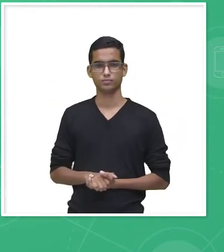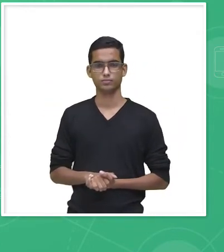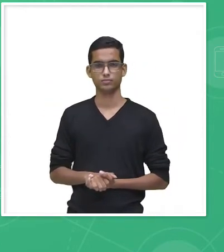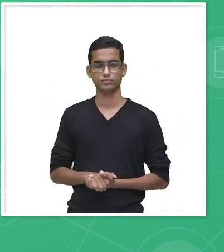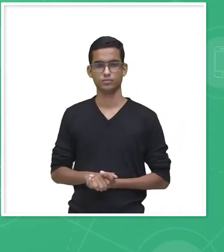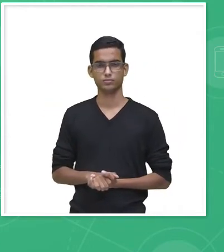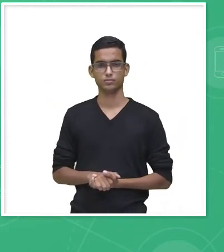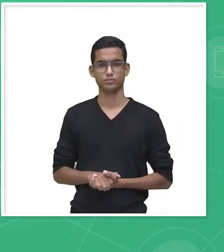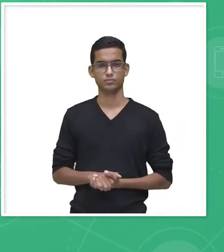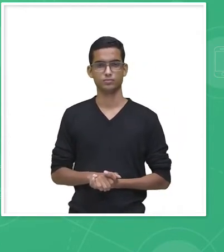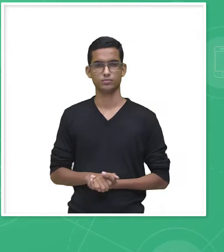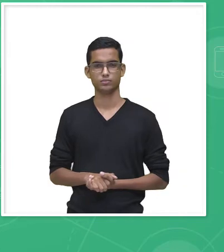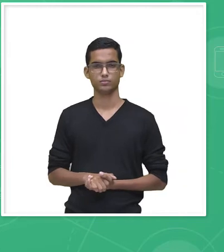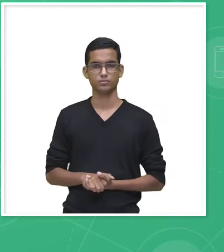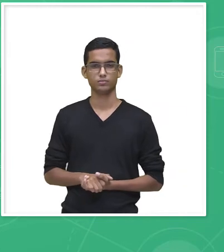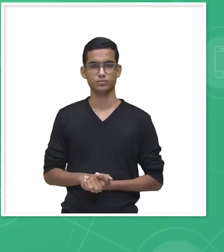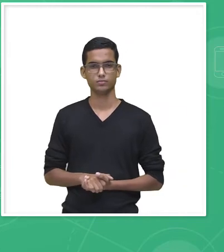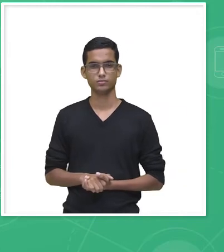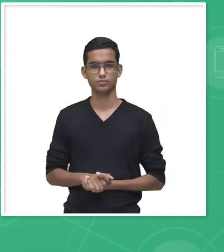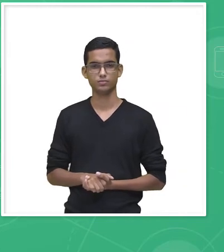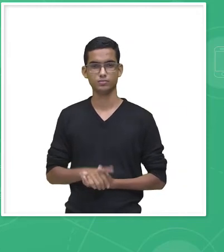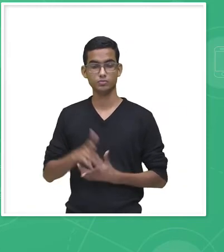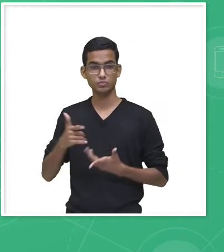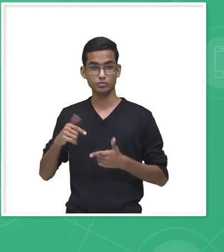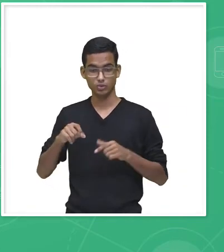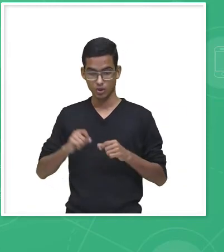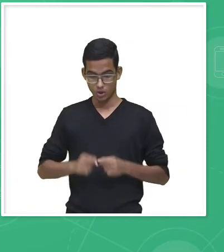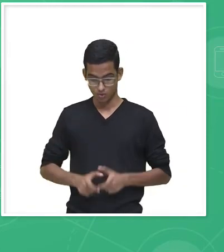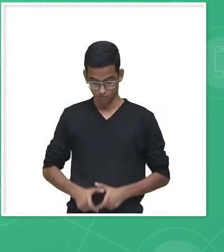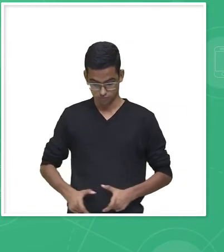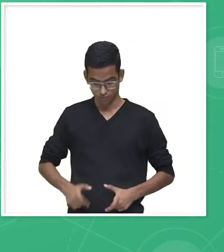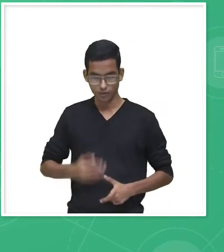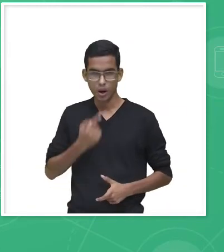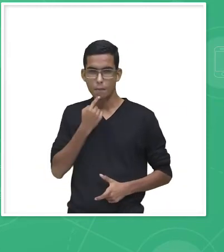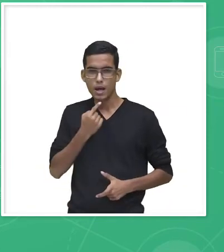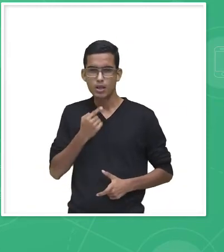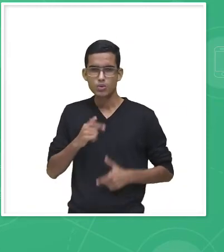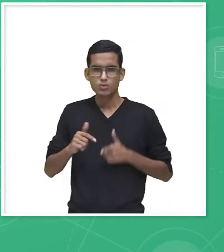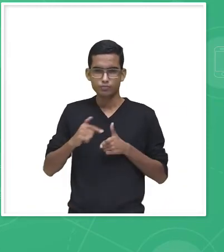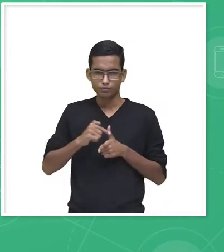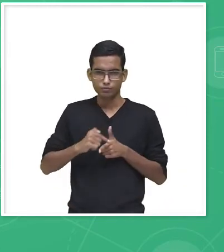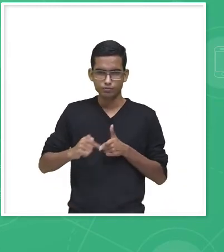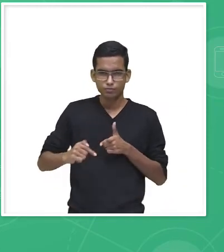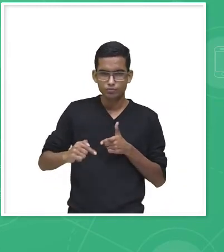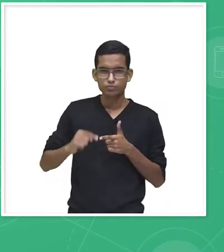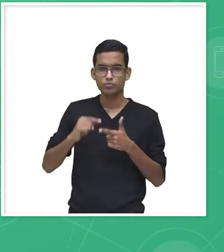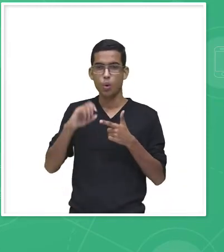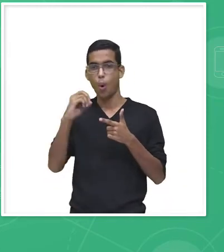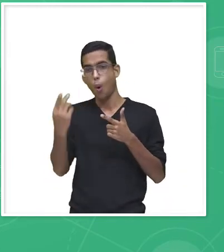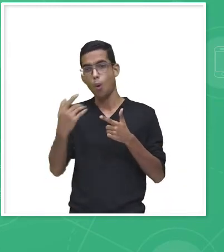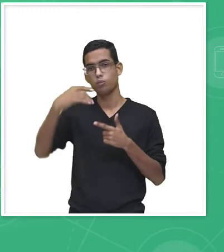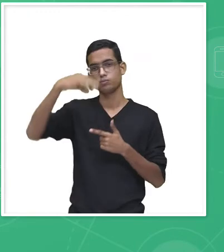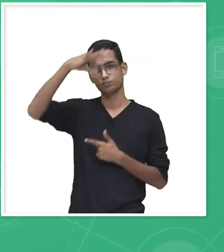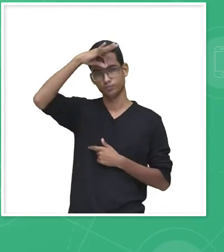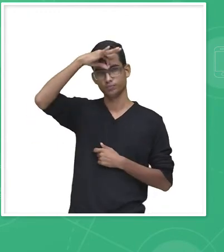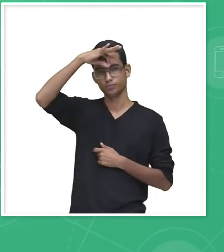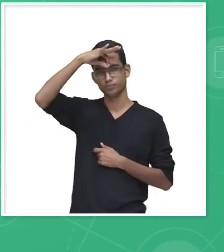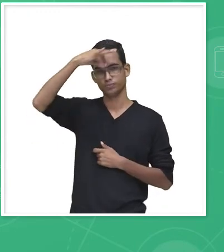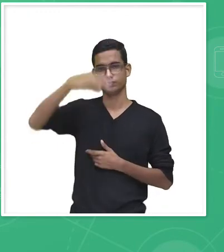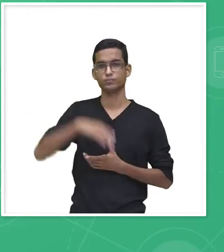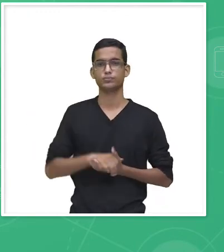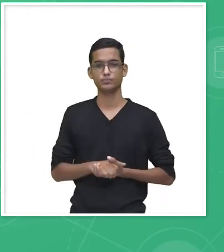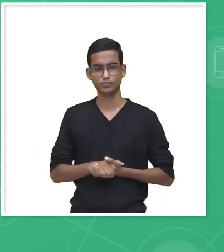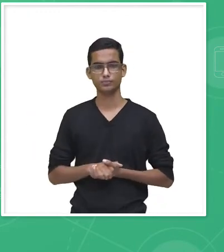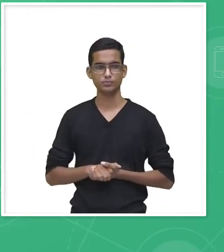embaixo perto dos órgãos genitais ok aqui a gente vê a posição dos rins e da bexiga